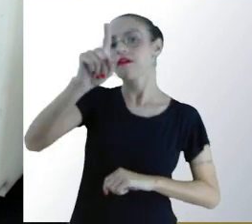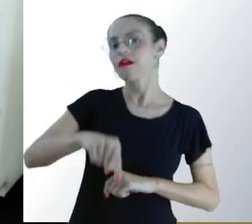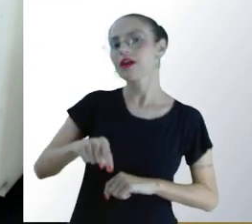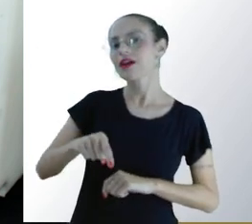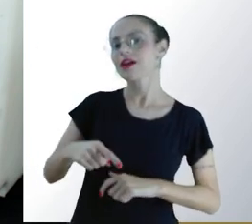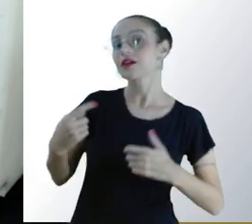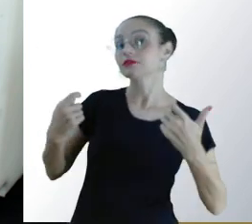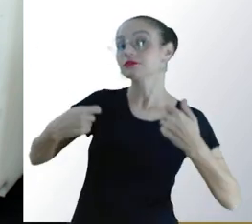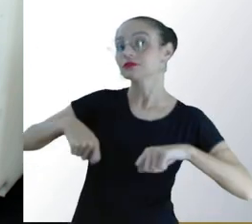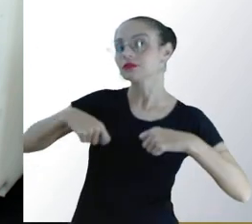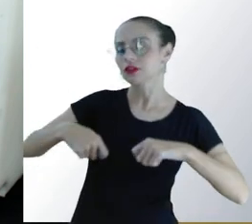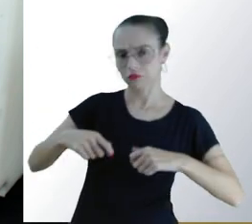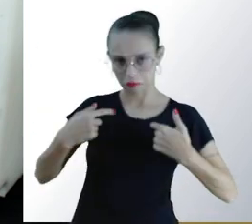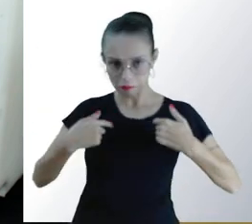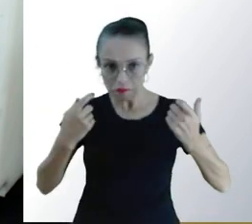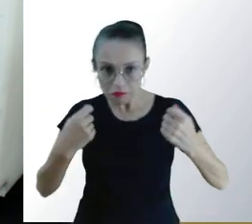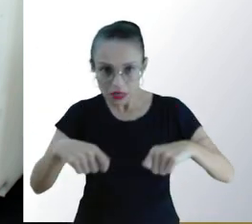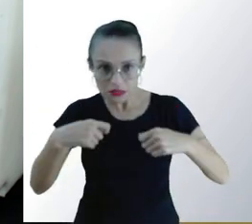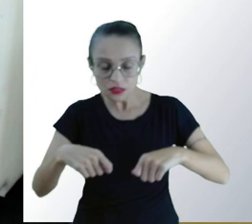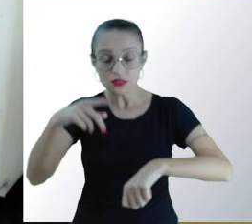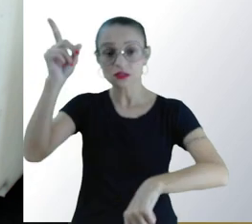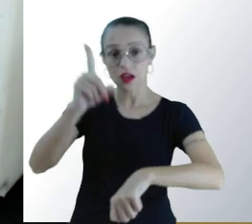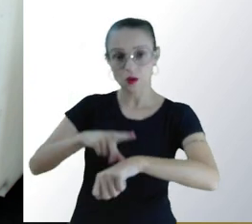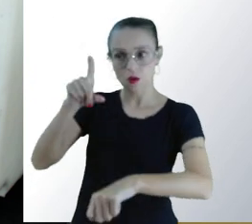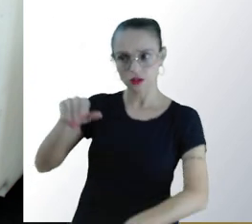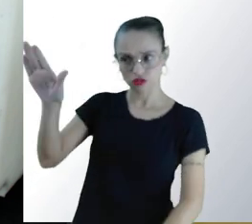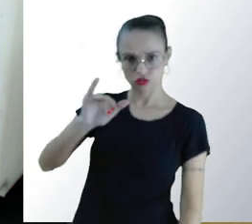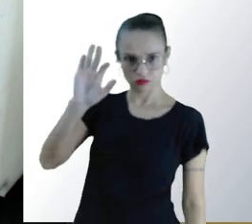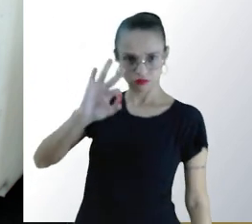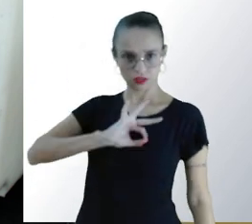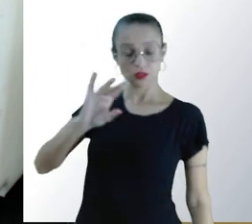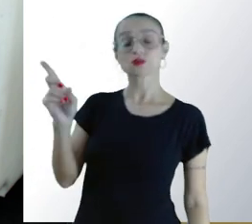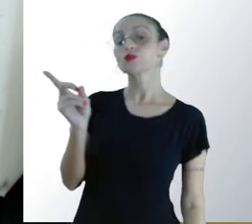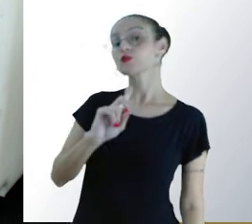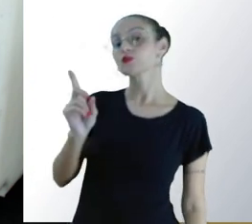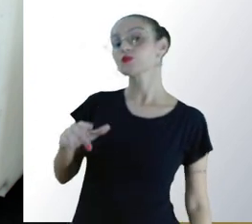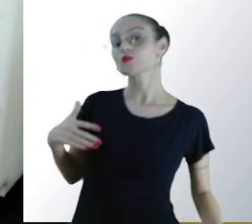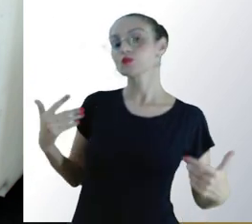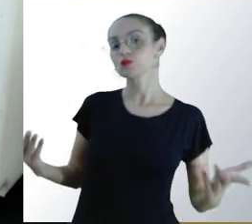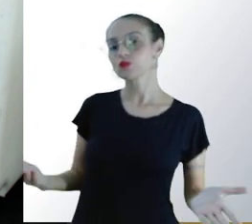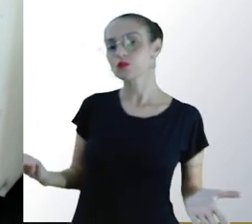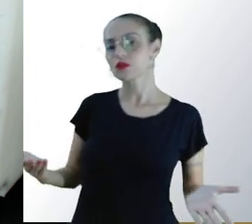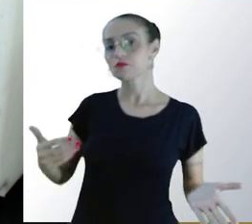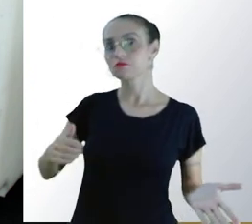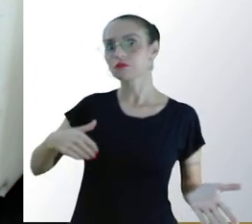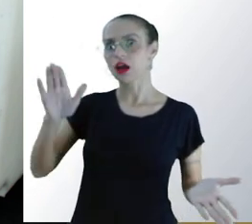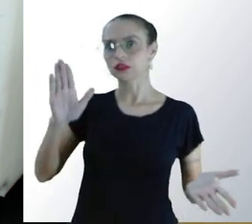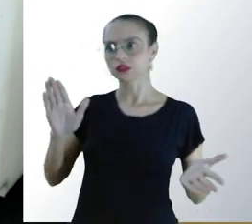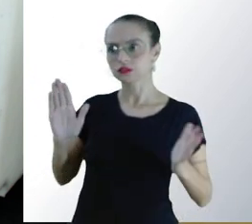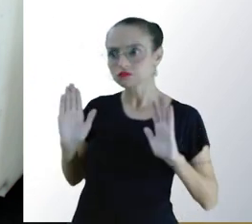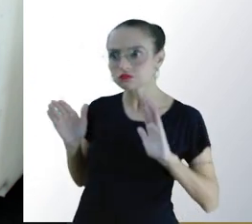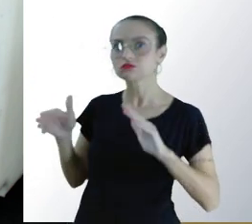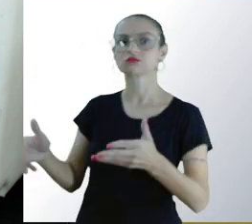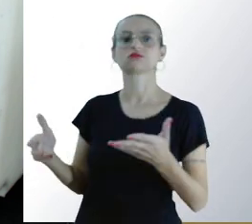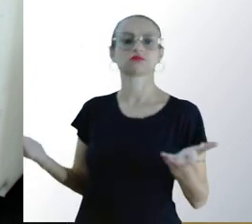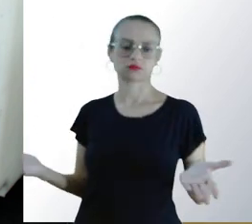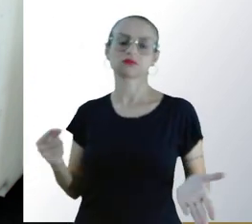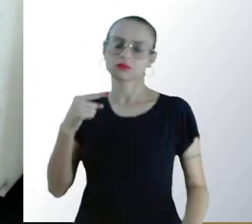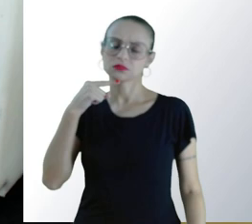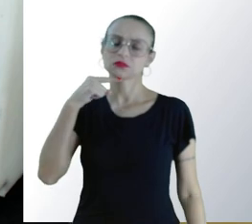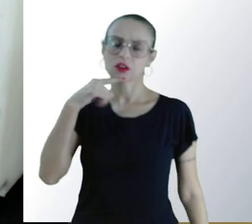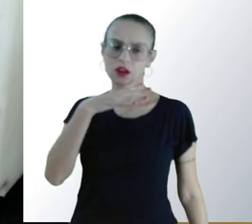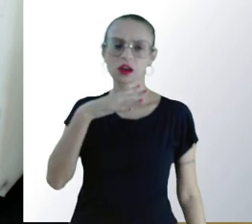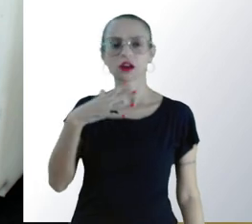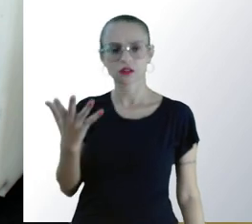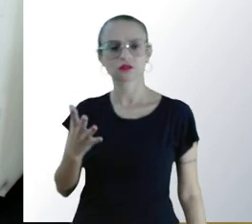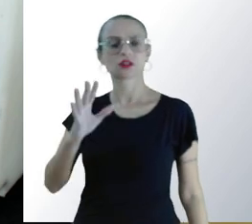de necessidade. Se há necessidade de, no momento, chamar para ver uma convenção mais ativa, obviamente, não